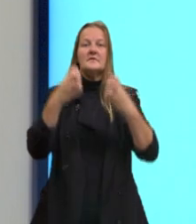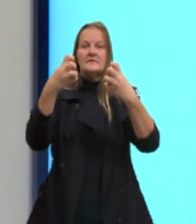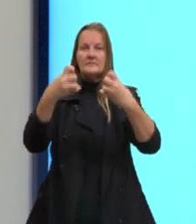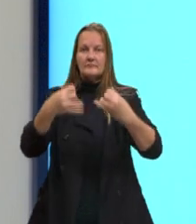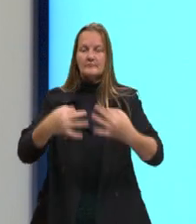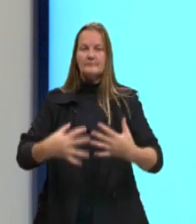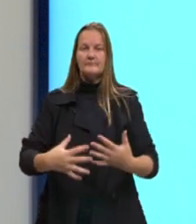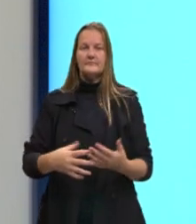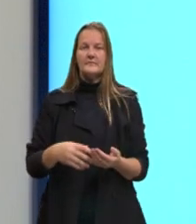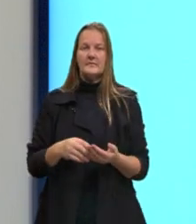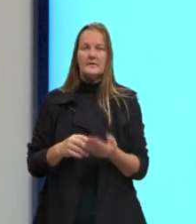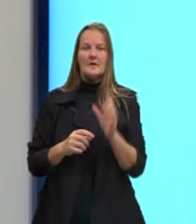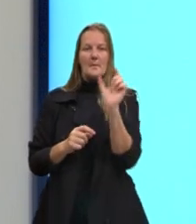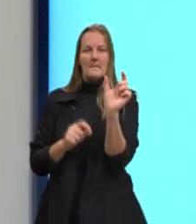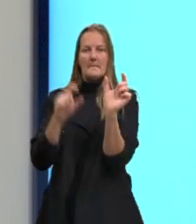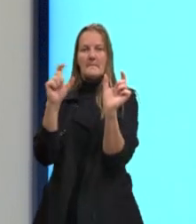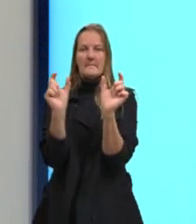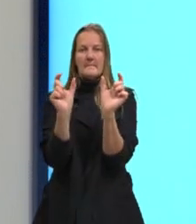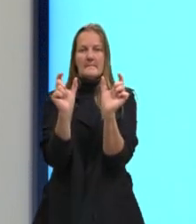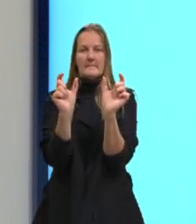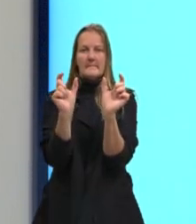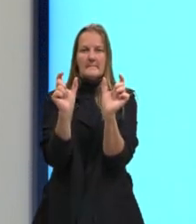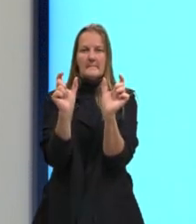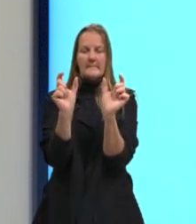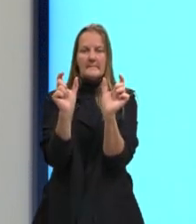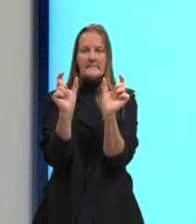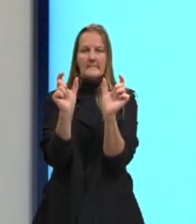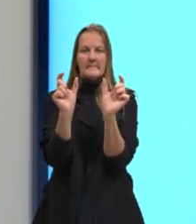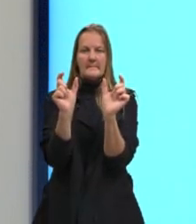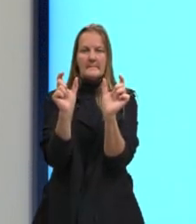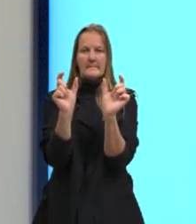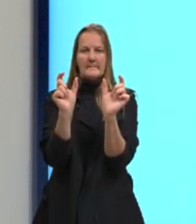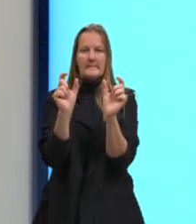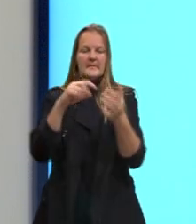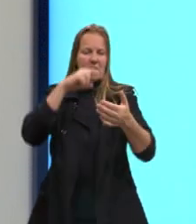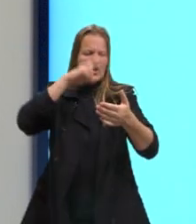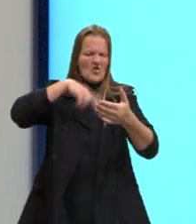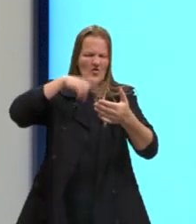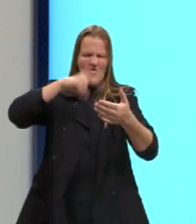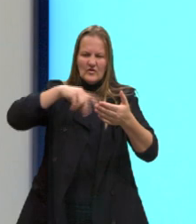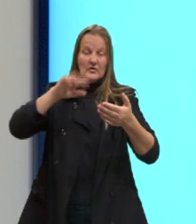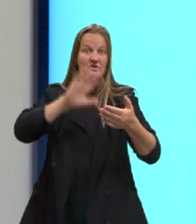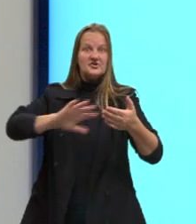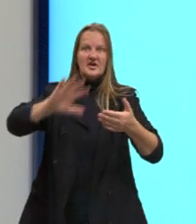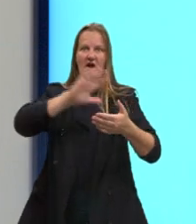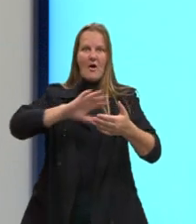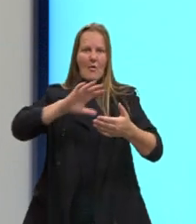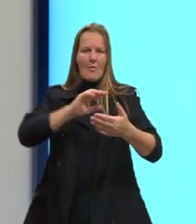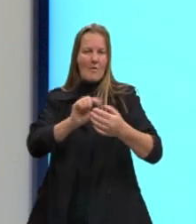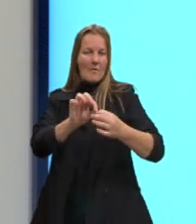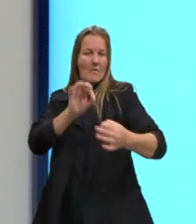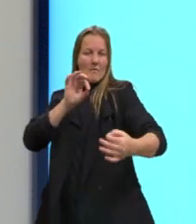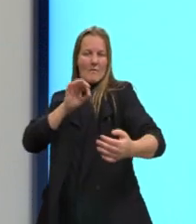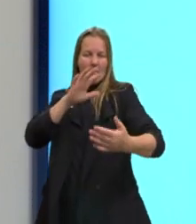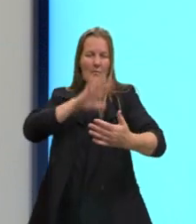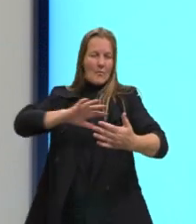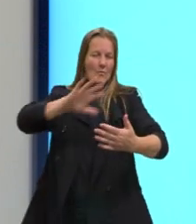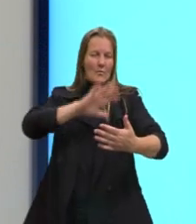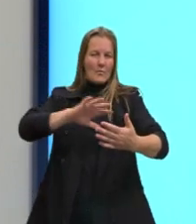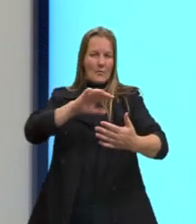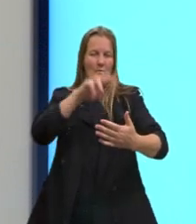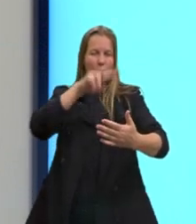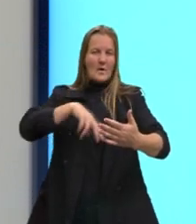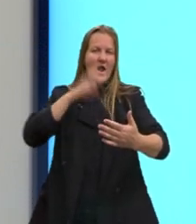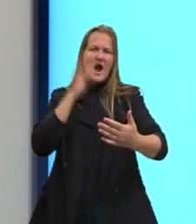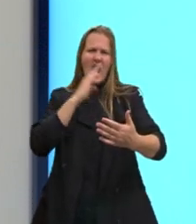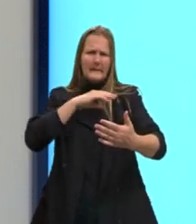retomando skinny e querem o esqui mim é aquela é uma palavra que eu vou repetir bastante também ao longo dessa aula e é uma palavra